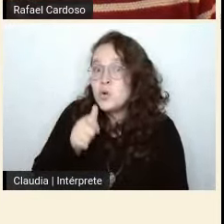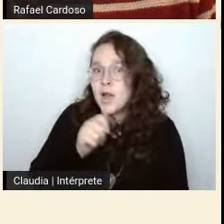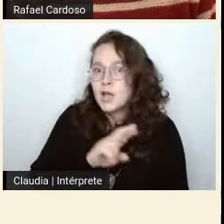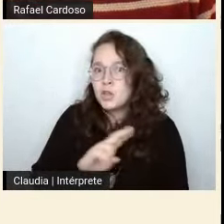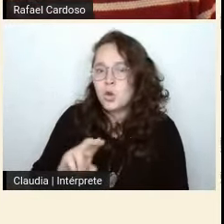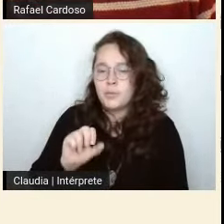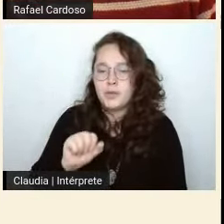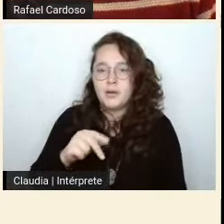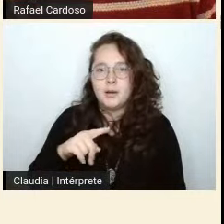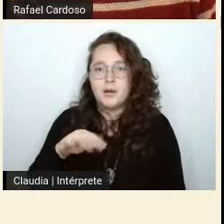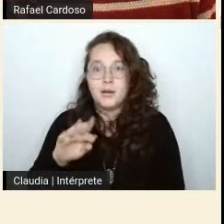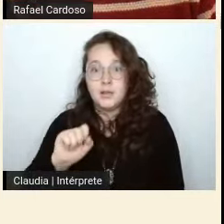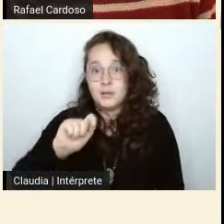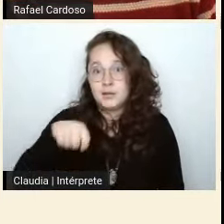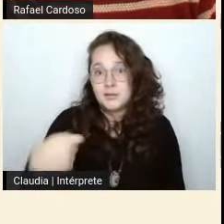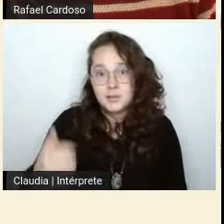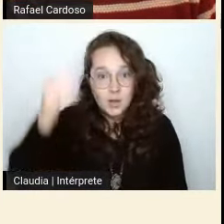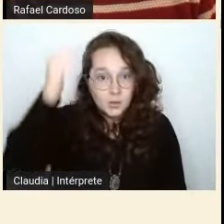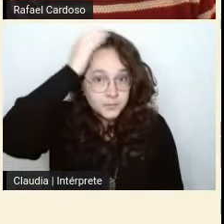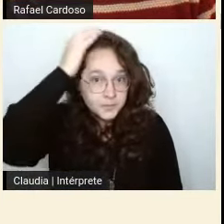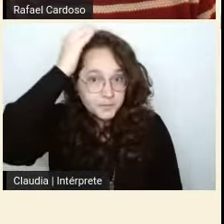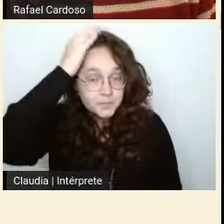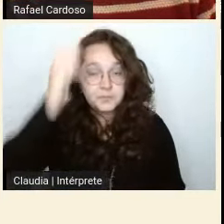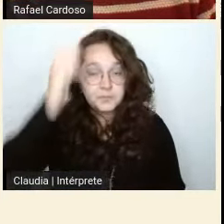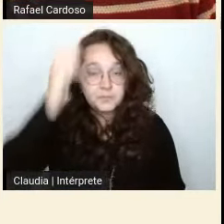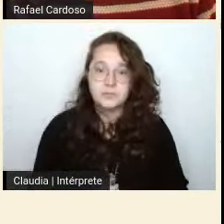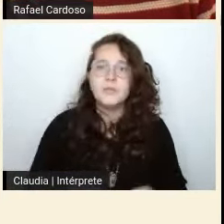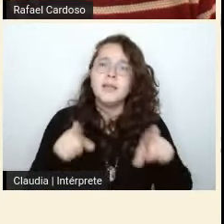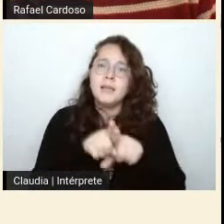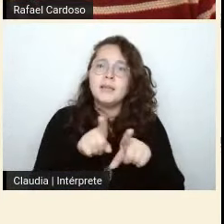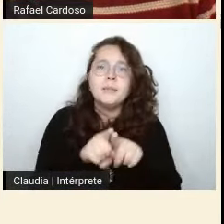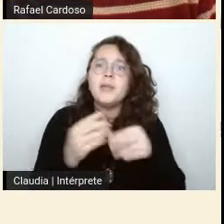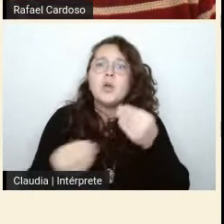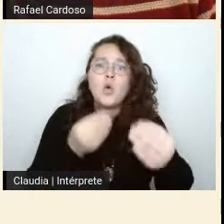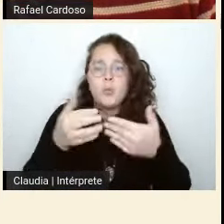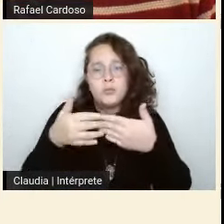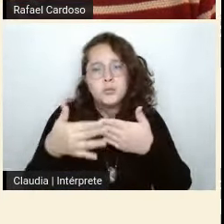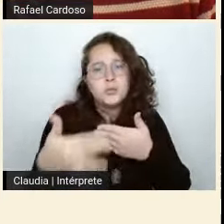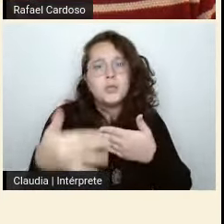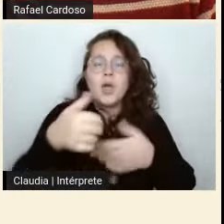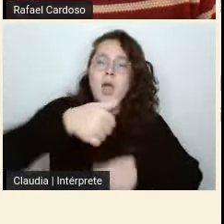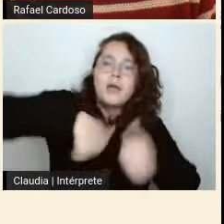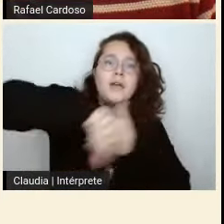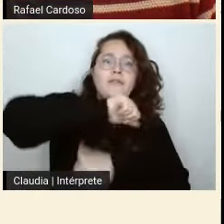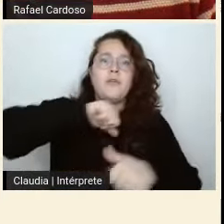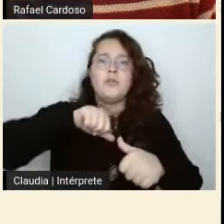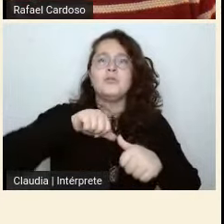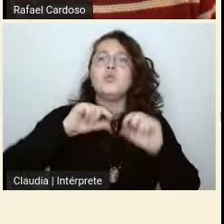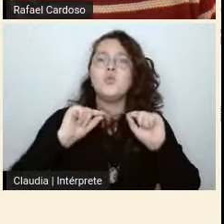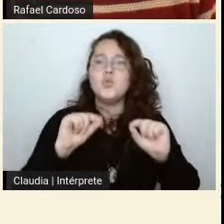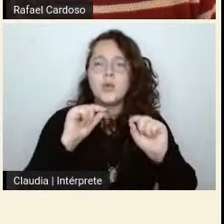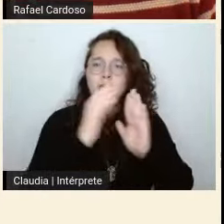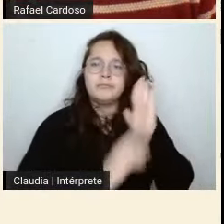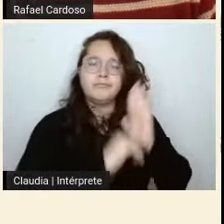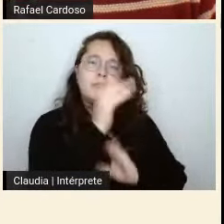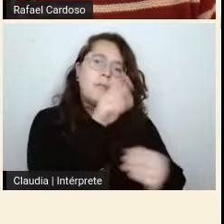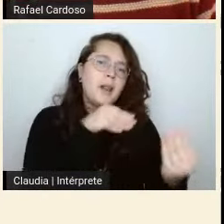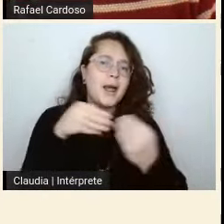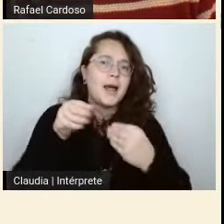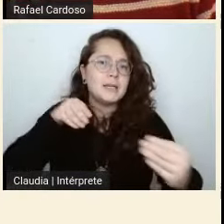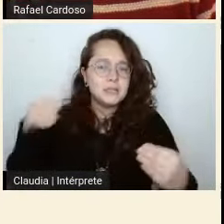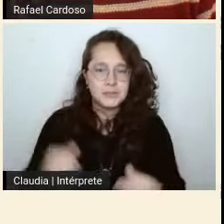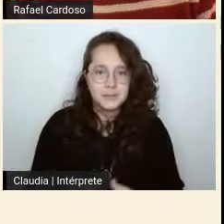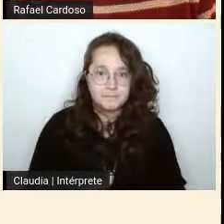e, entre aspas, proto-mártir da nossa renovação plástica, relegando a um segundo plano